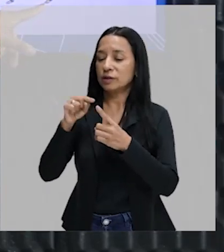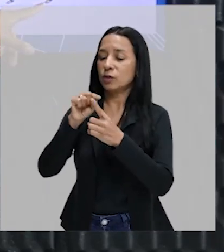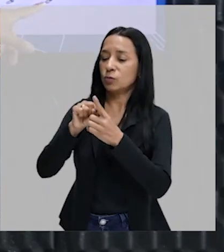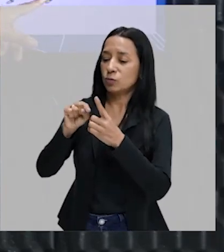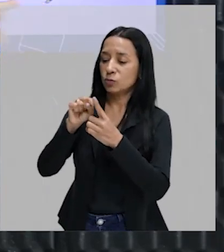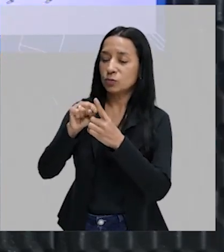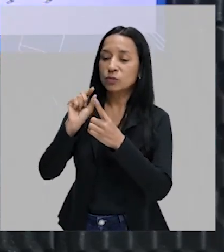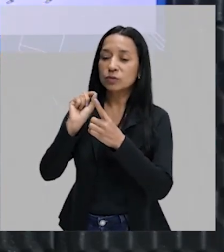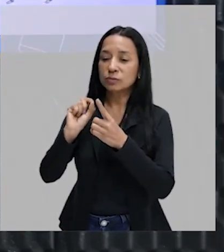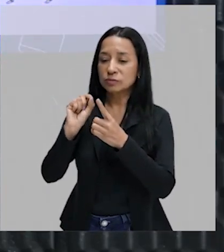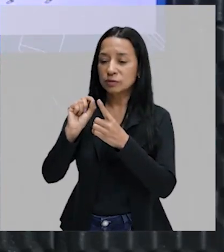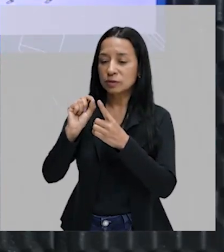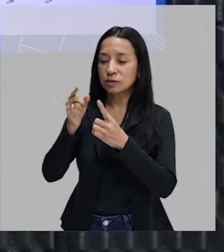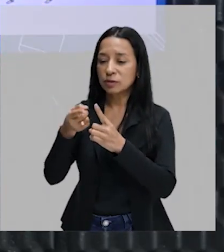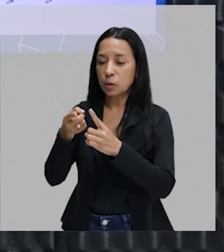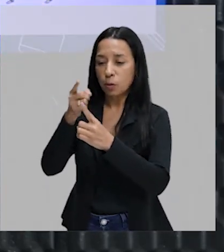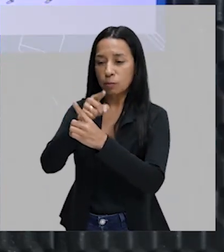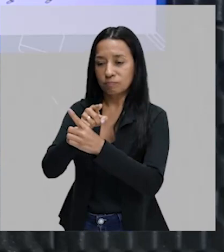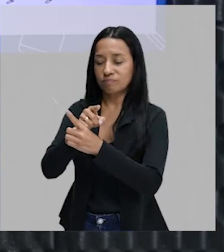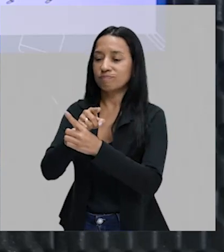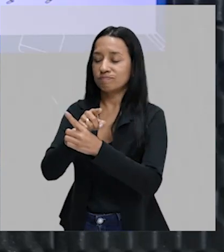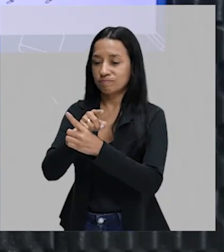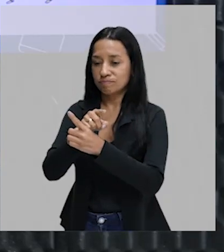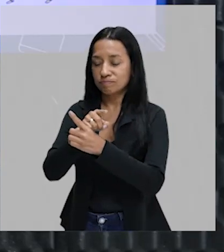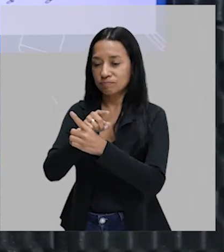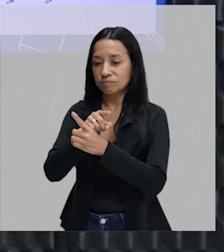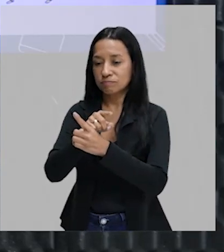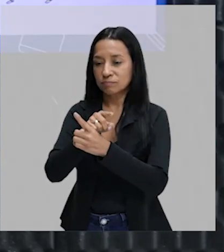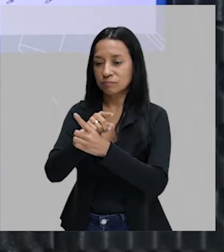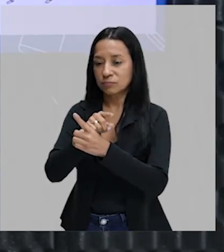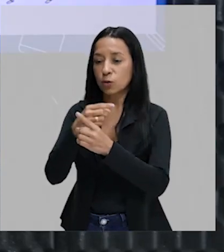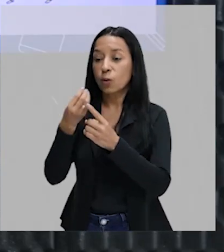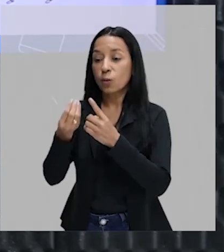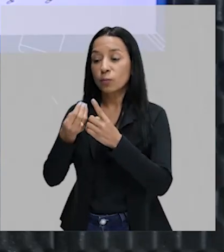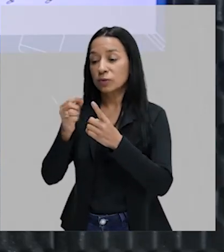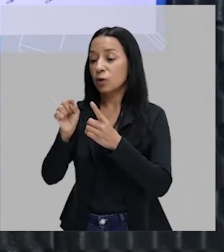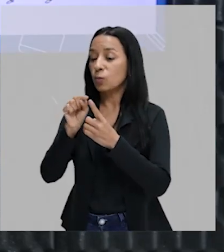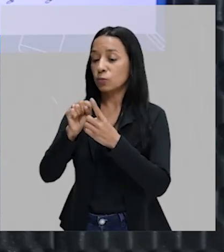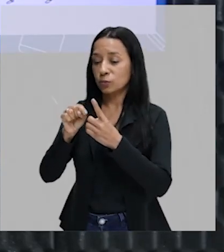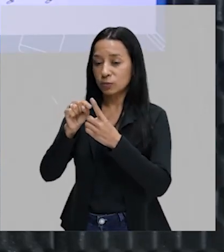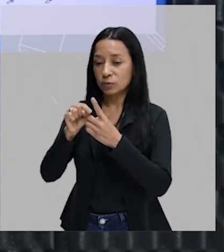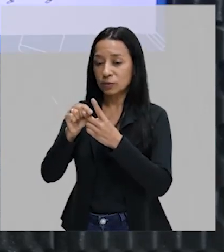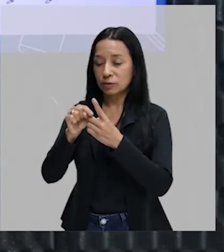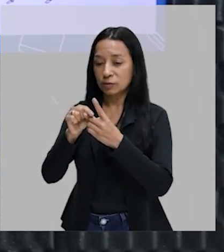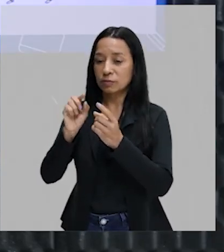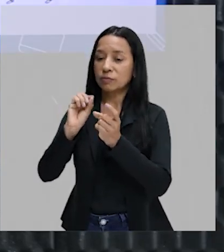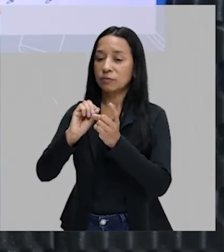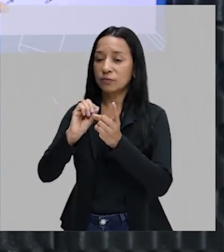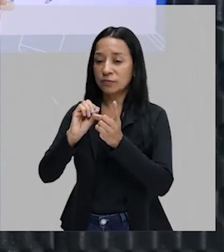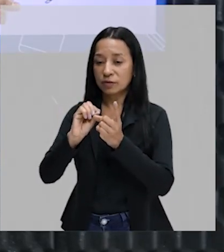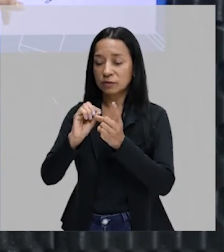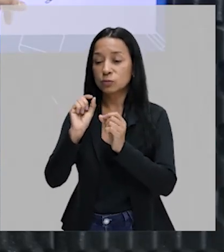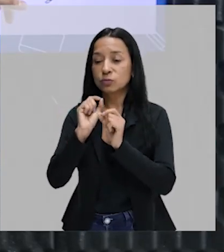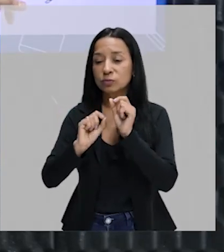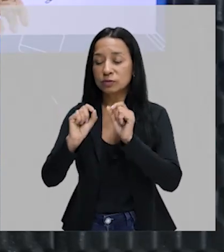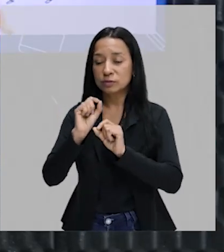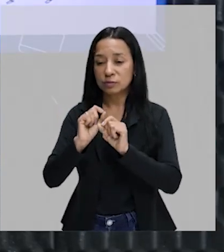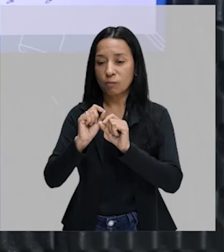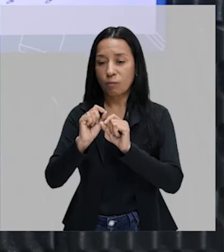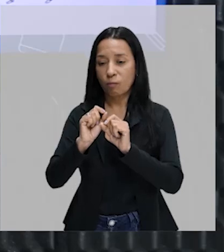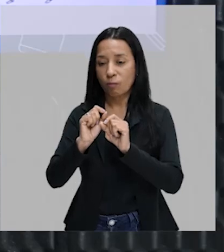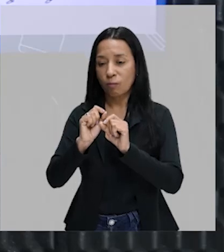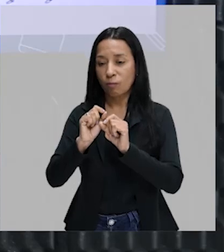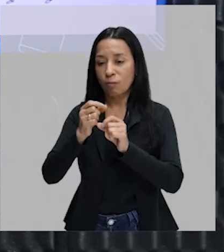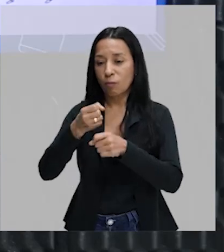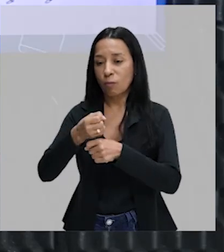de quem? Dessa mesma espécie. Então, como ela tem o núcleo dessa espécie, ela produziu